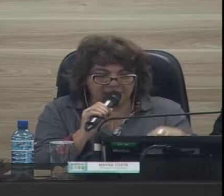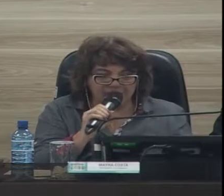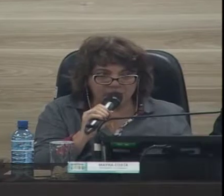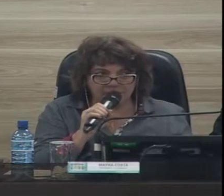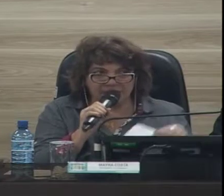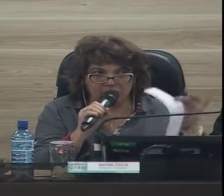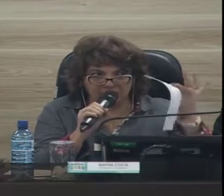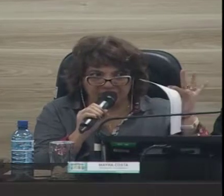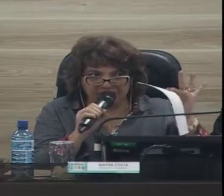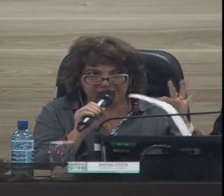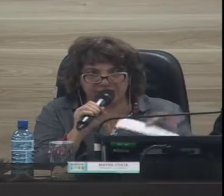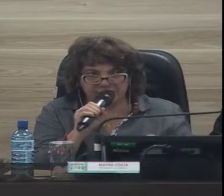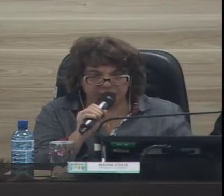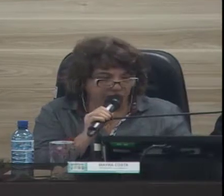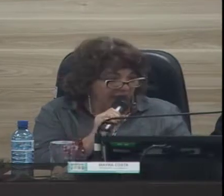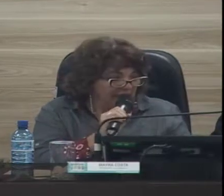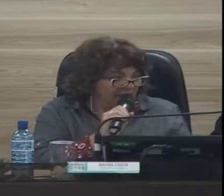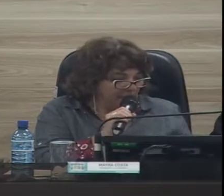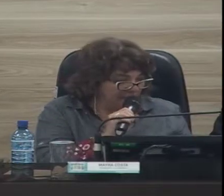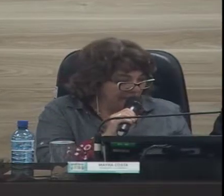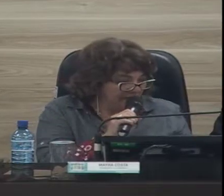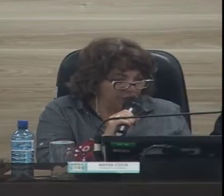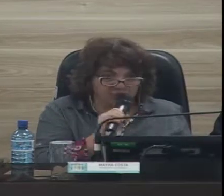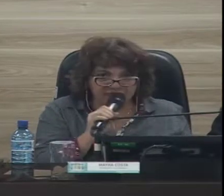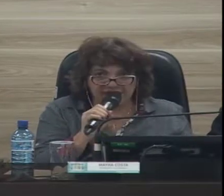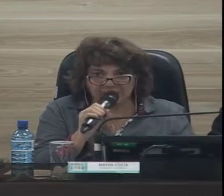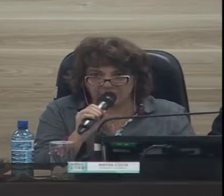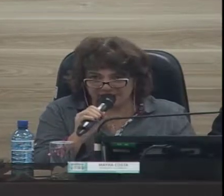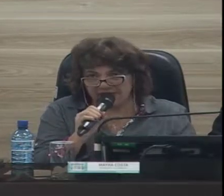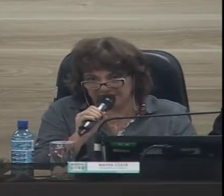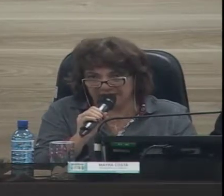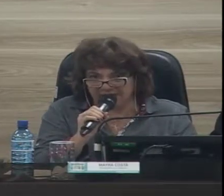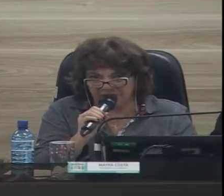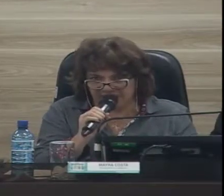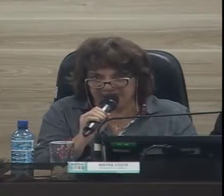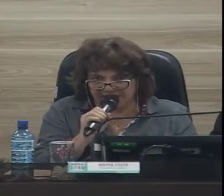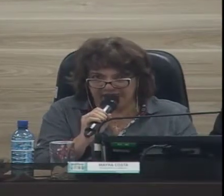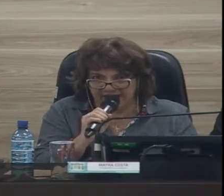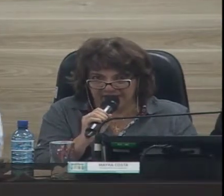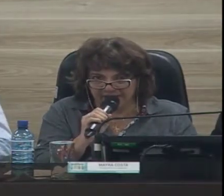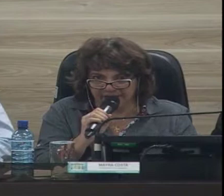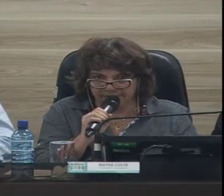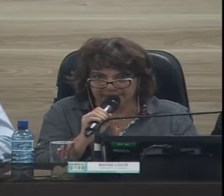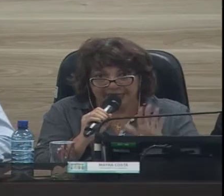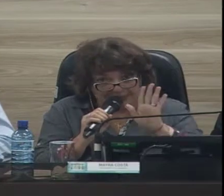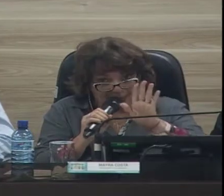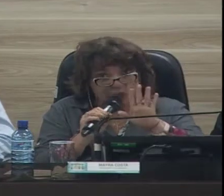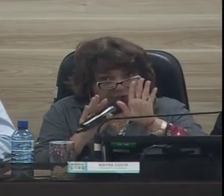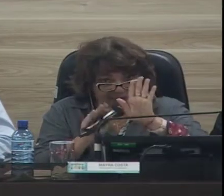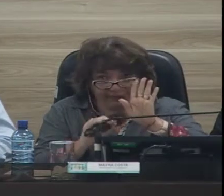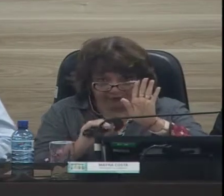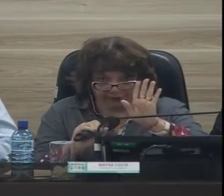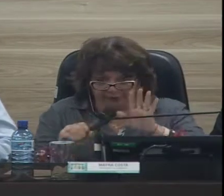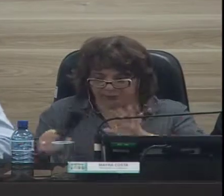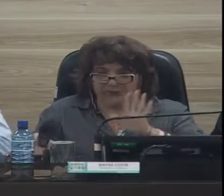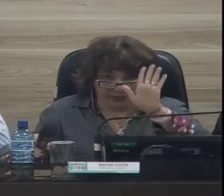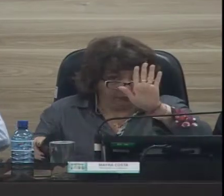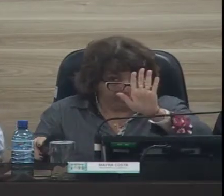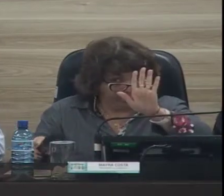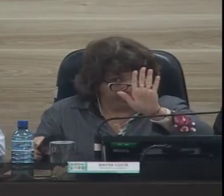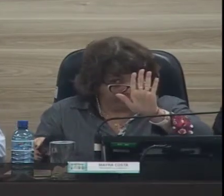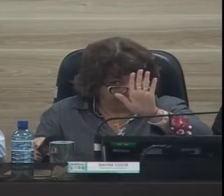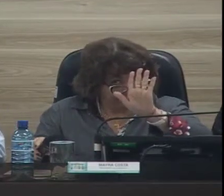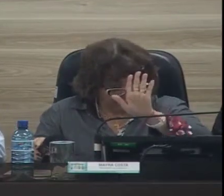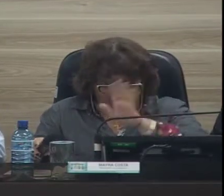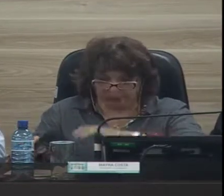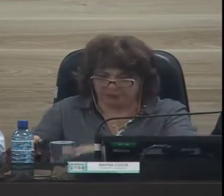Ele tem mais uma pergunta por escrito, depois tem mais 2 vereadores e temos que encerrar. Deixa eu ver.